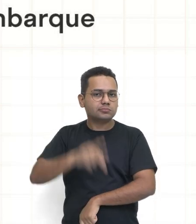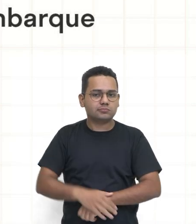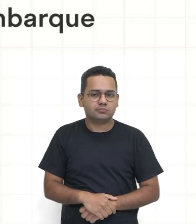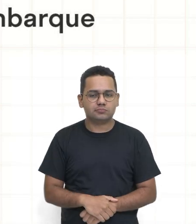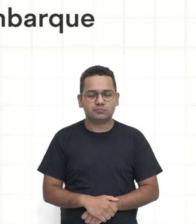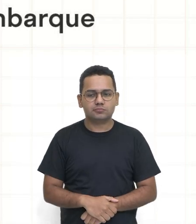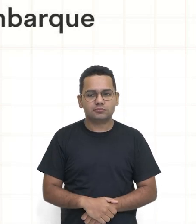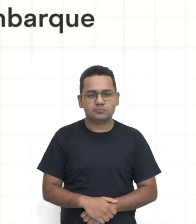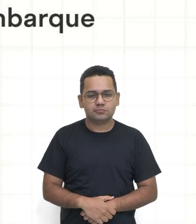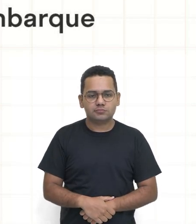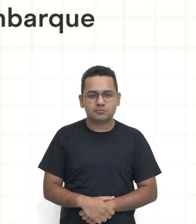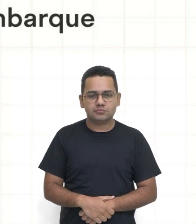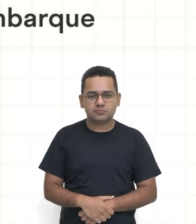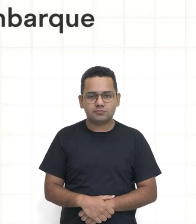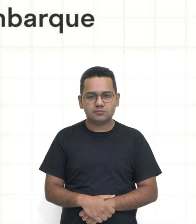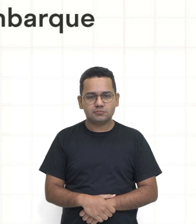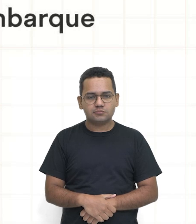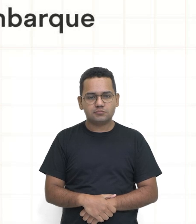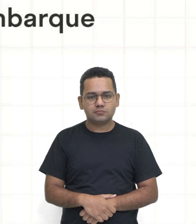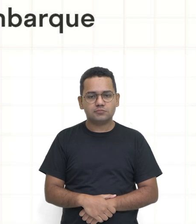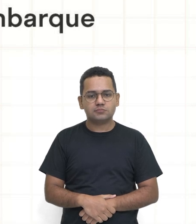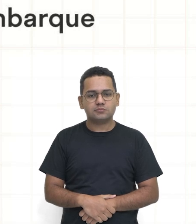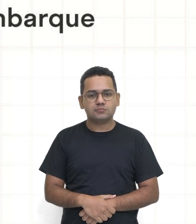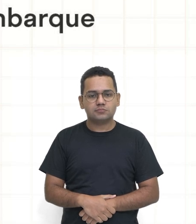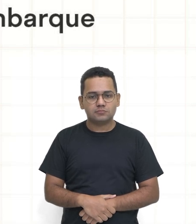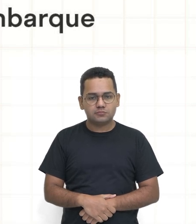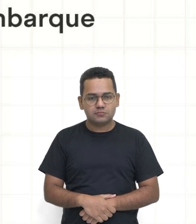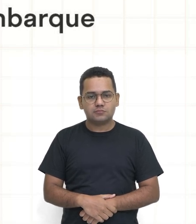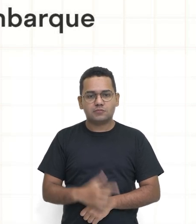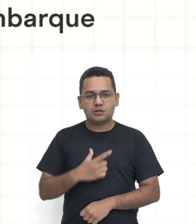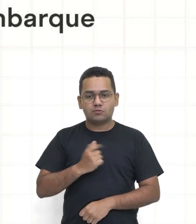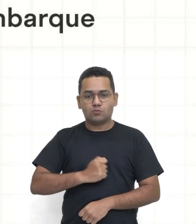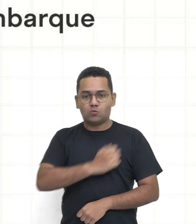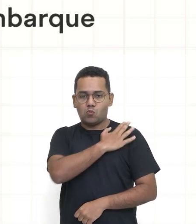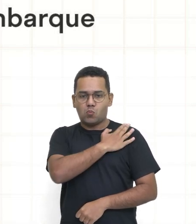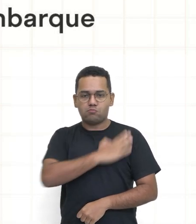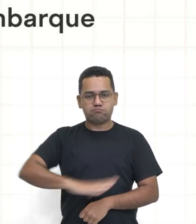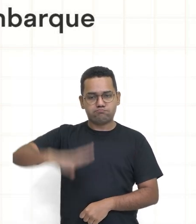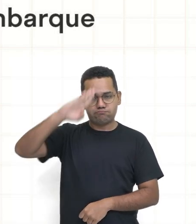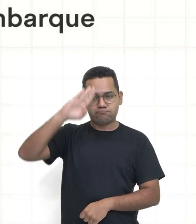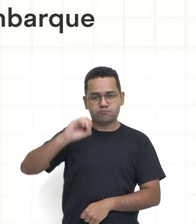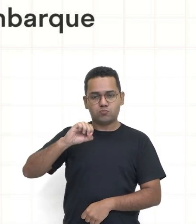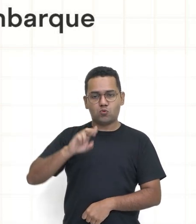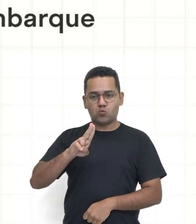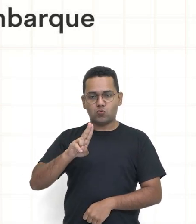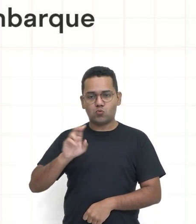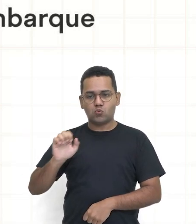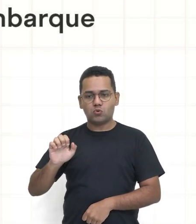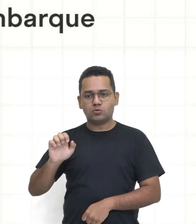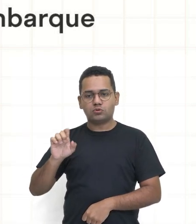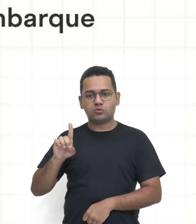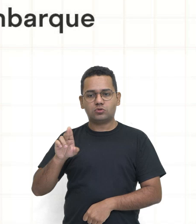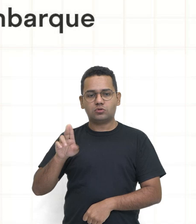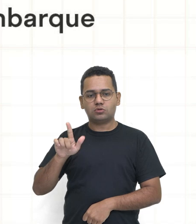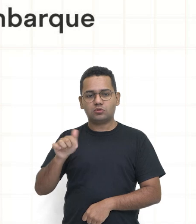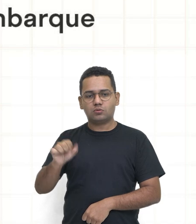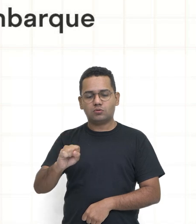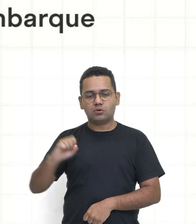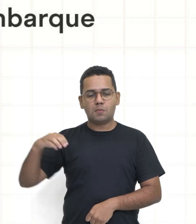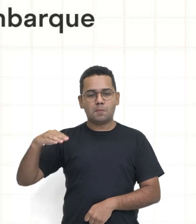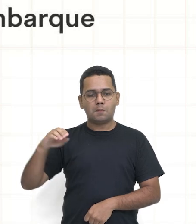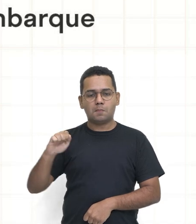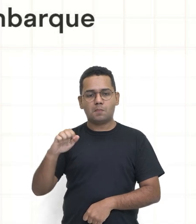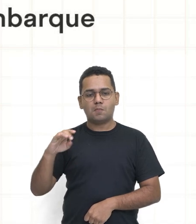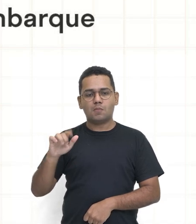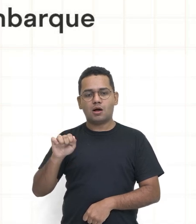da América, certo? Comandante das forças da ONU era o general Douglas MacArthur. E esse general,